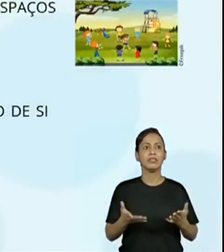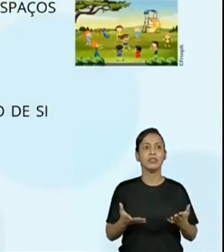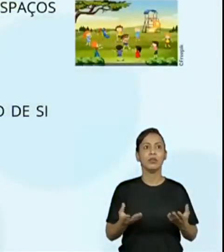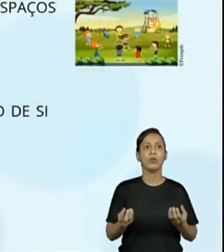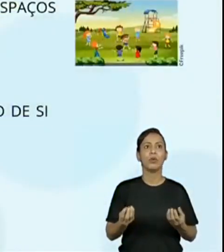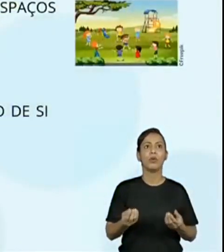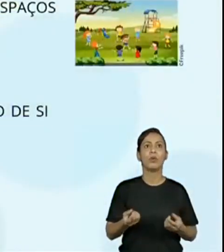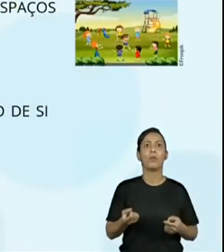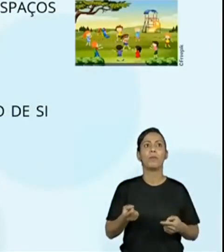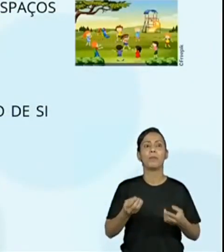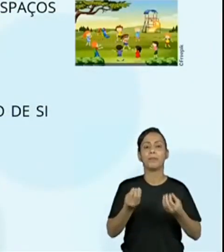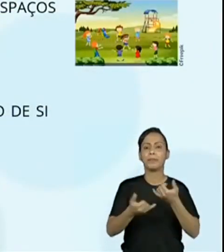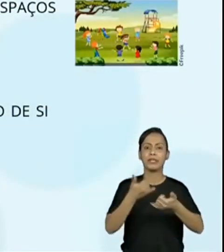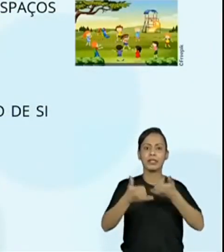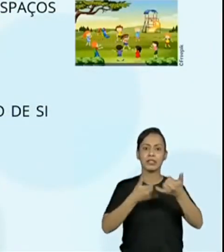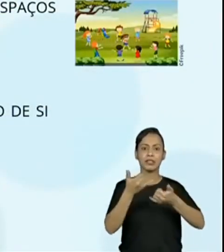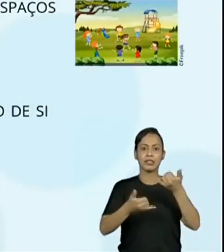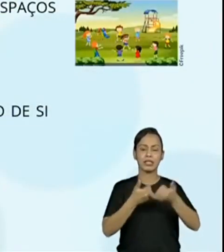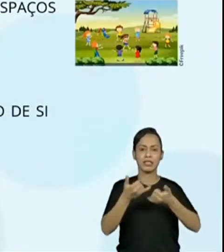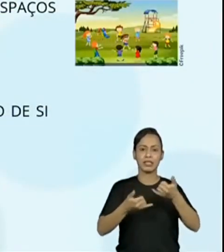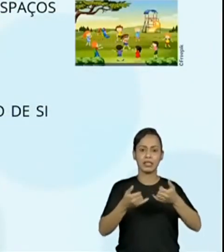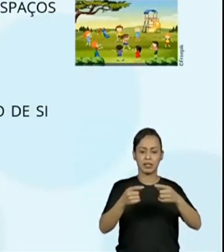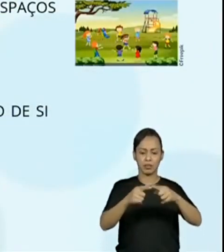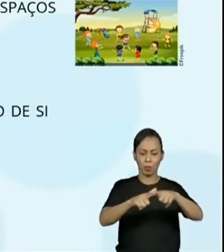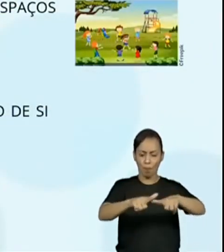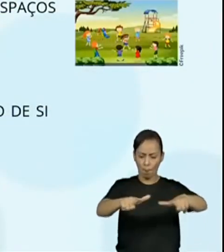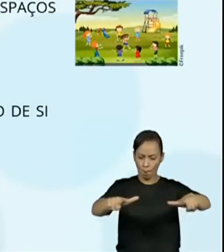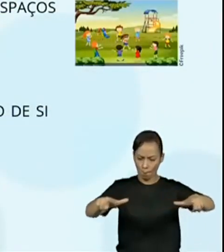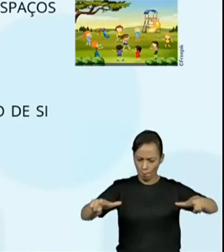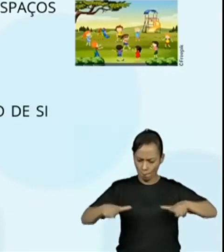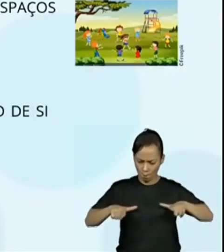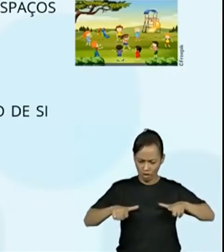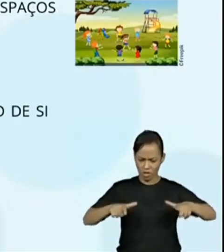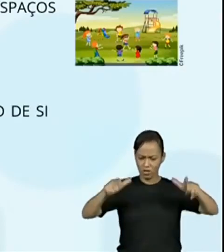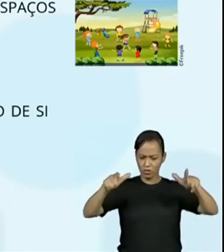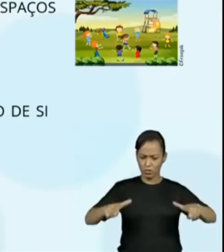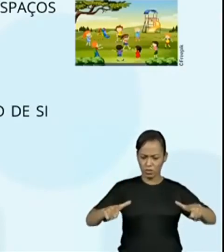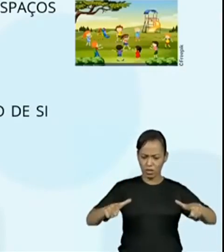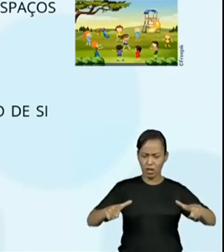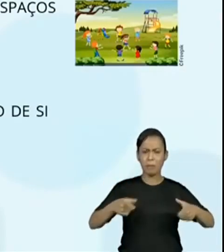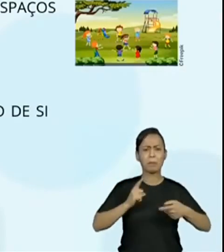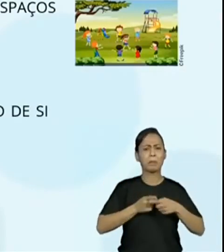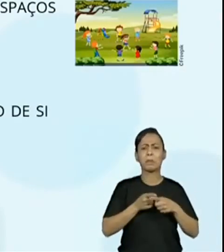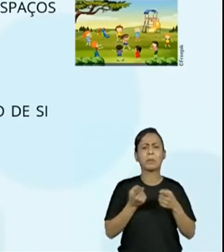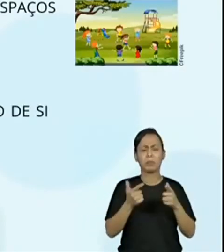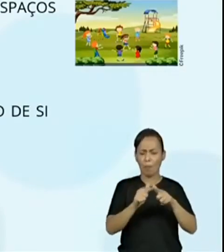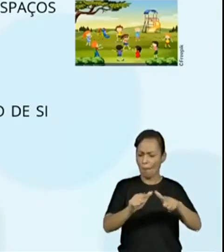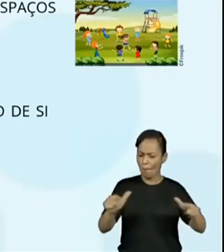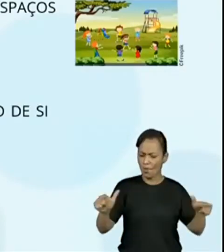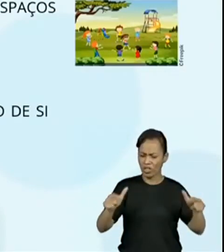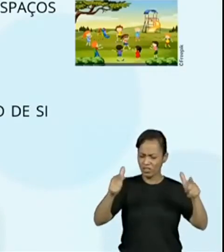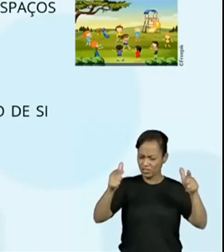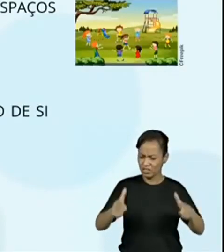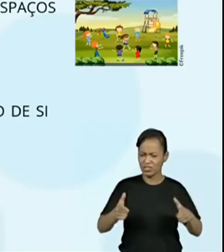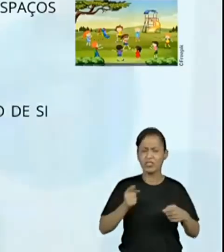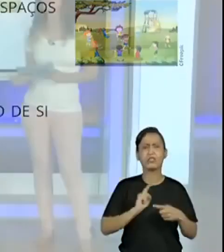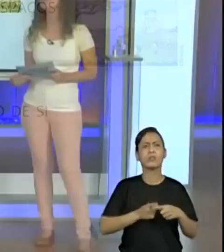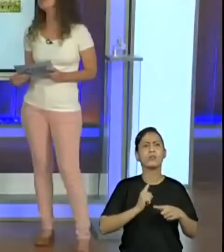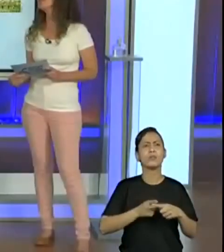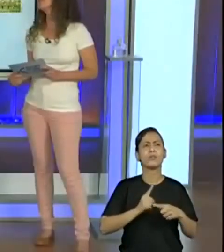a brincadeira é indicada para espaços vazios, não muito amplos? Ai, professora